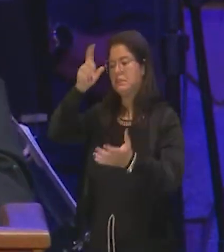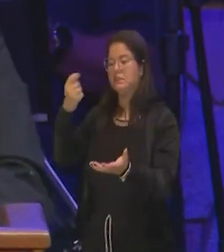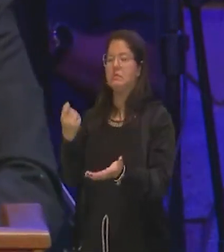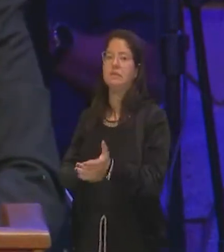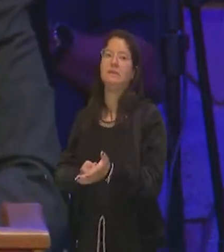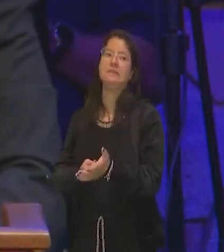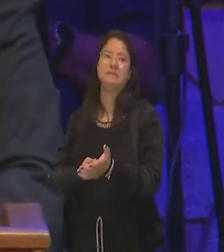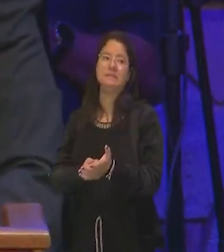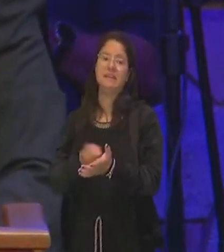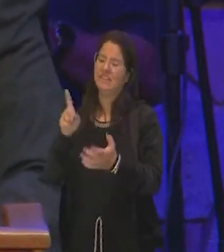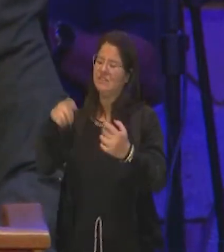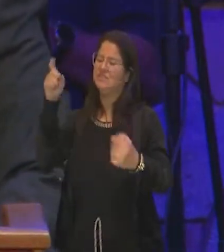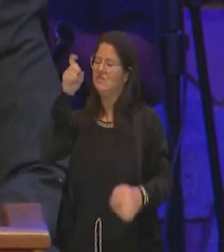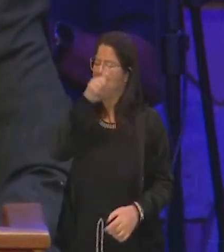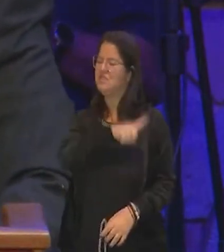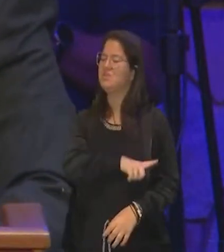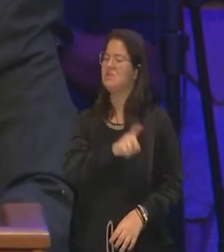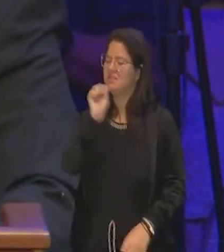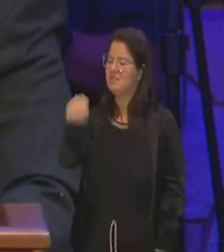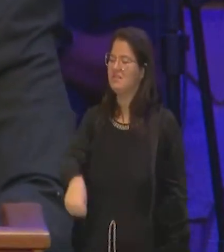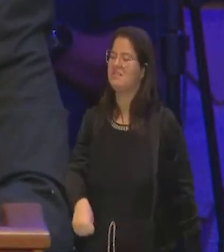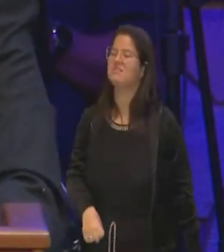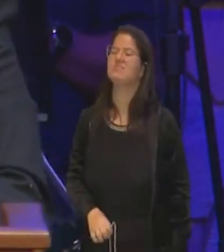profissional, e deve ser algo muito difícil, sim.